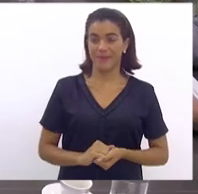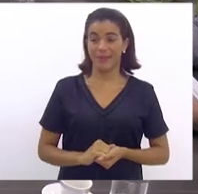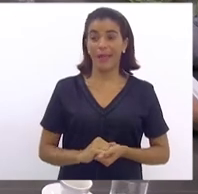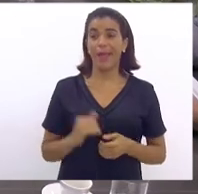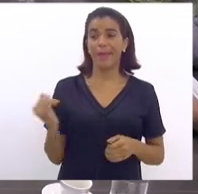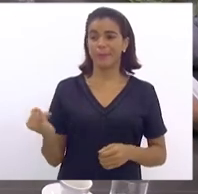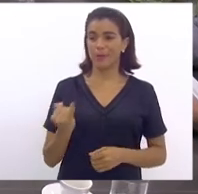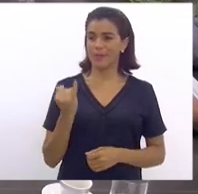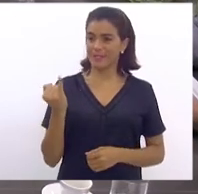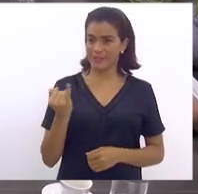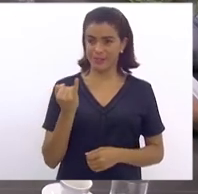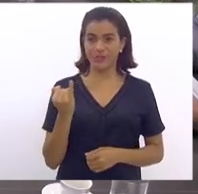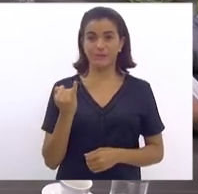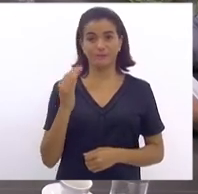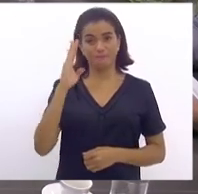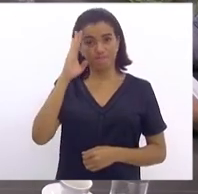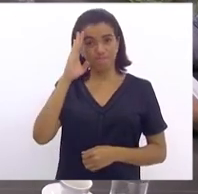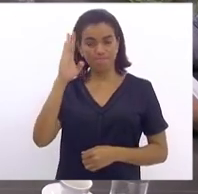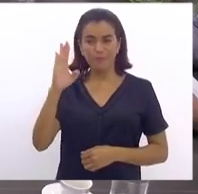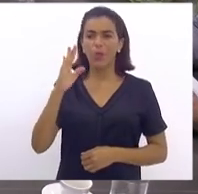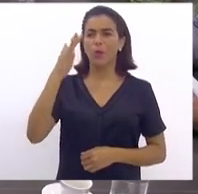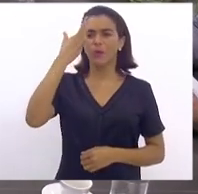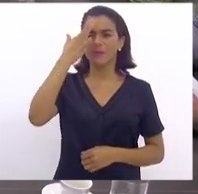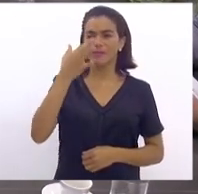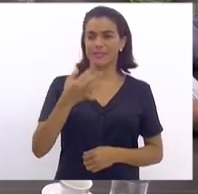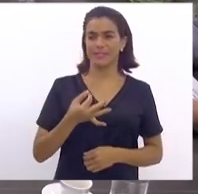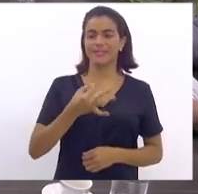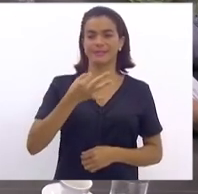relevante. Principalmente, e tenho certeza que